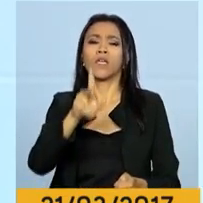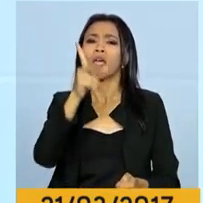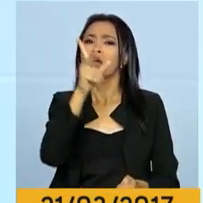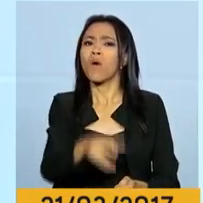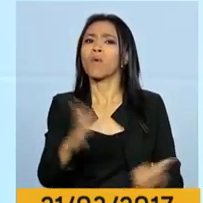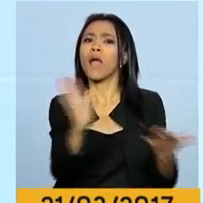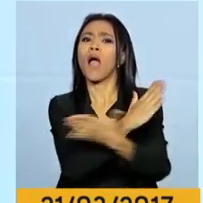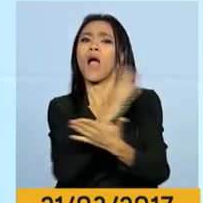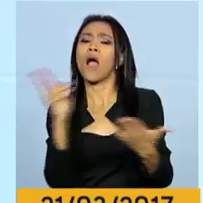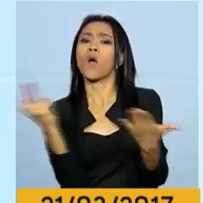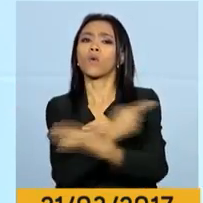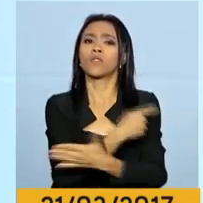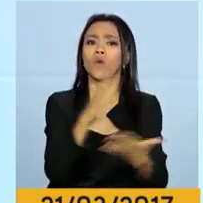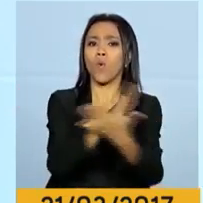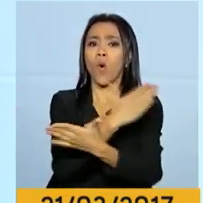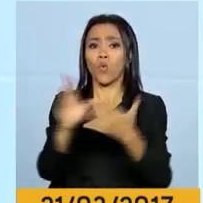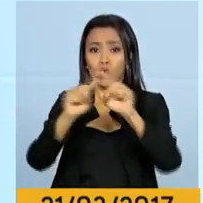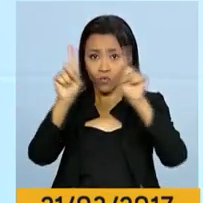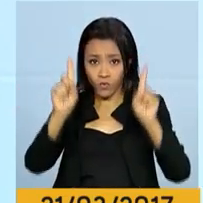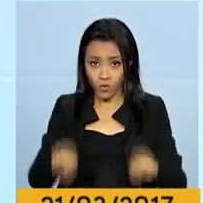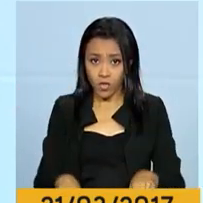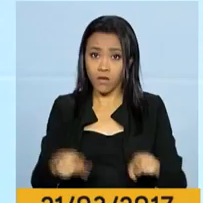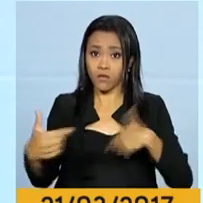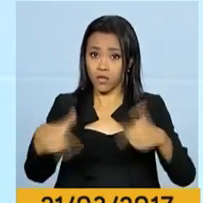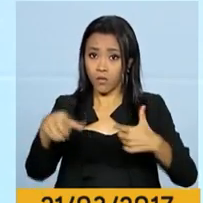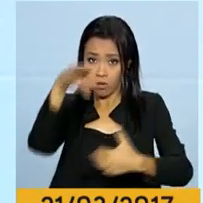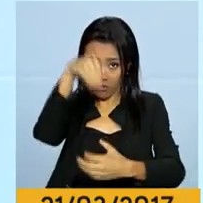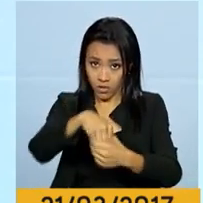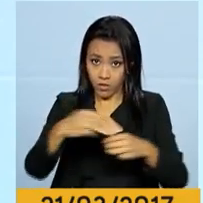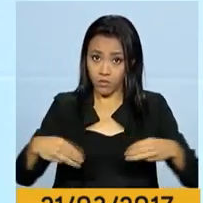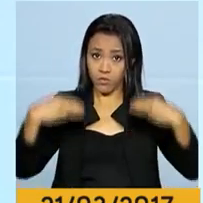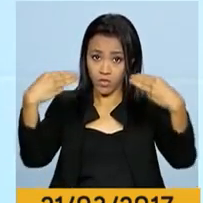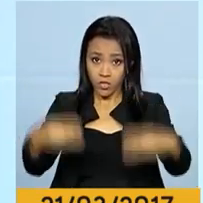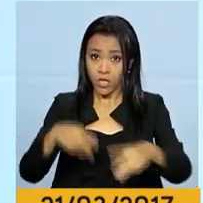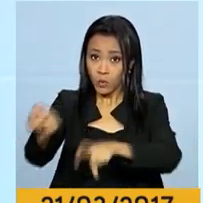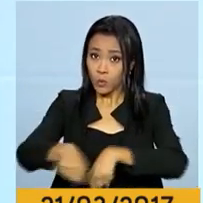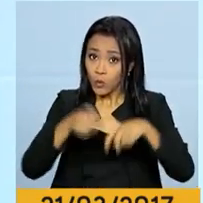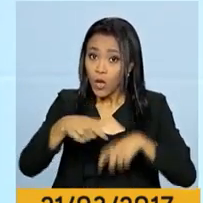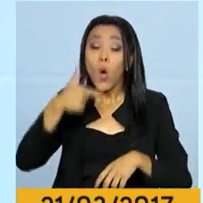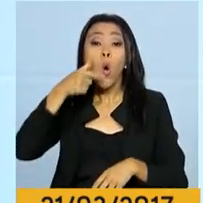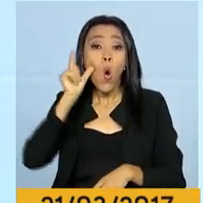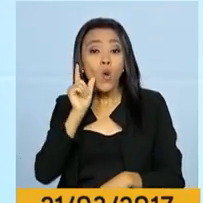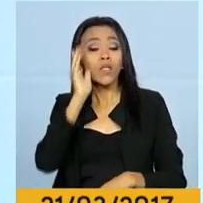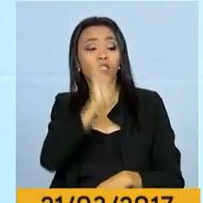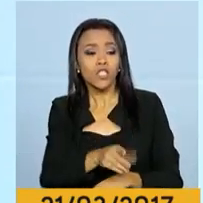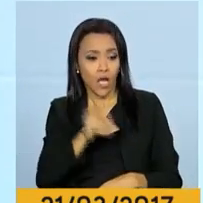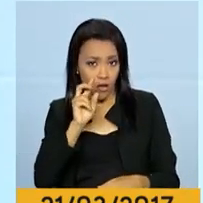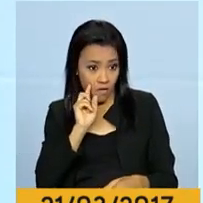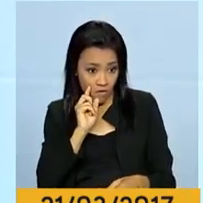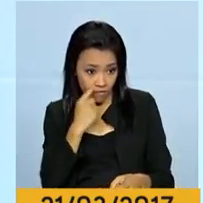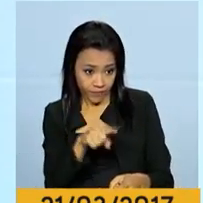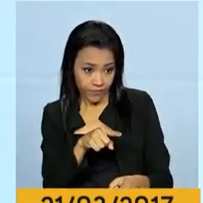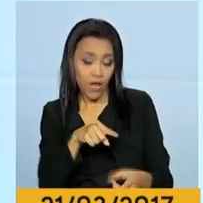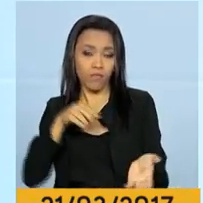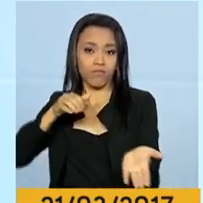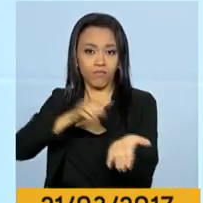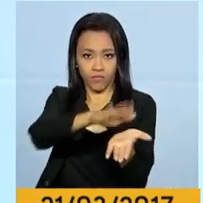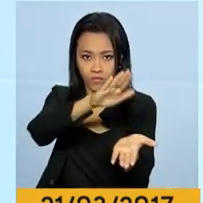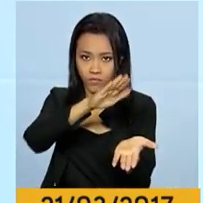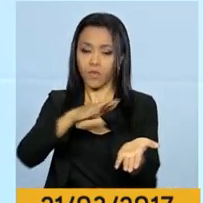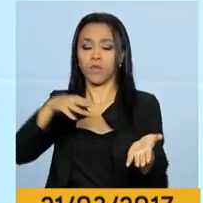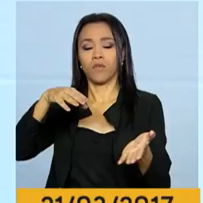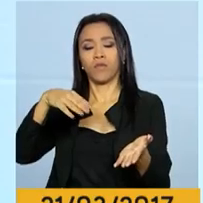funcionários, servidores do Ministério da Agricultura, que ainda no dia de ontem já foram dispensados imediatamente pelo